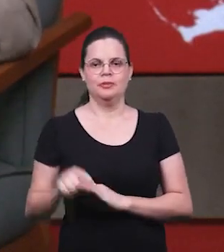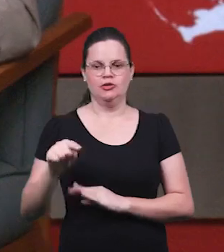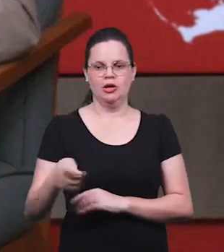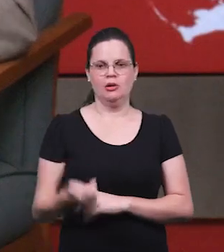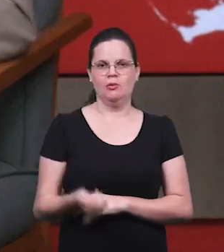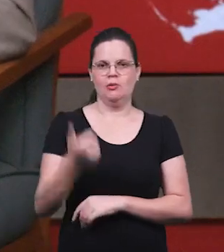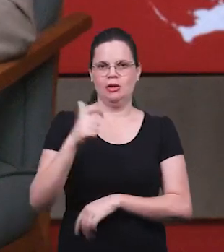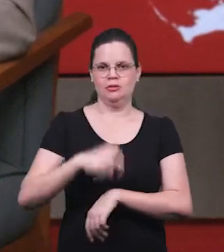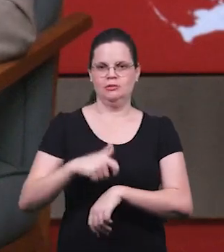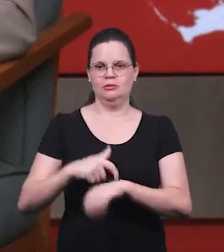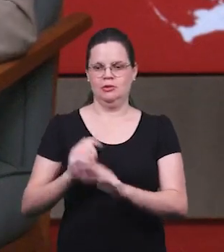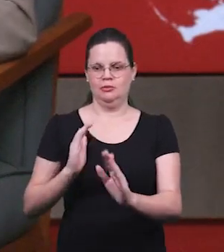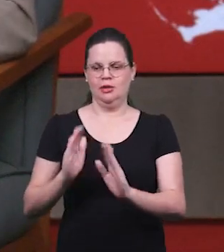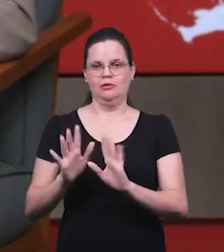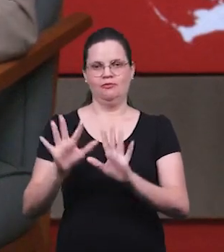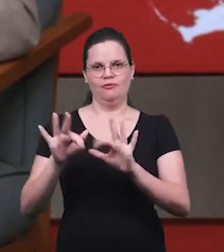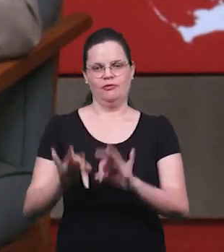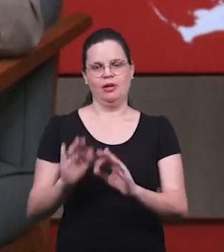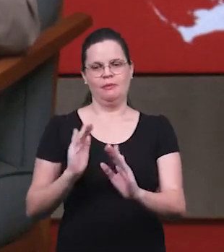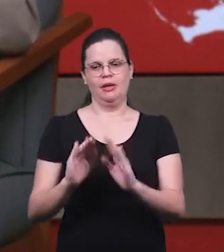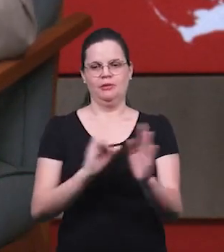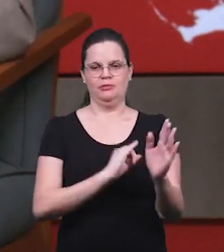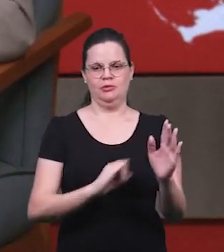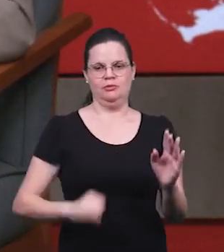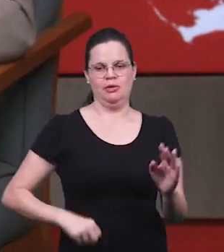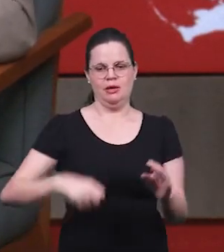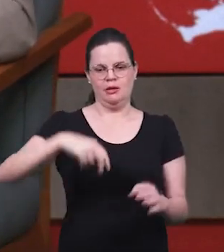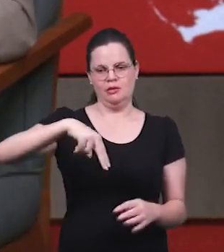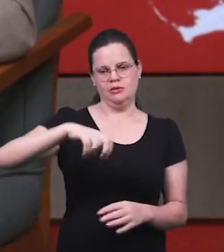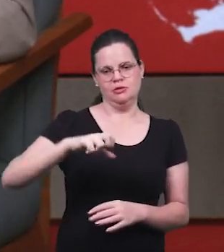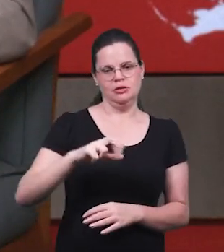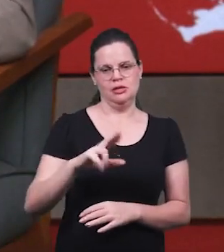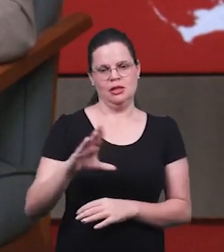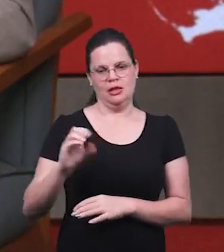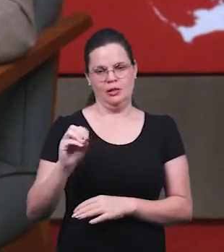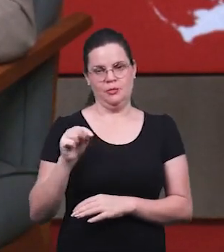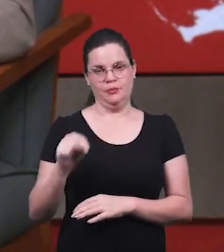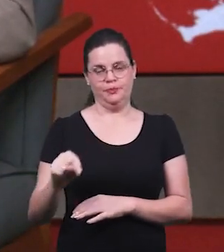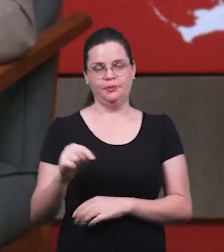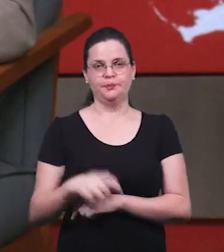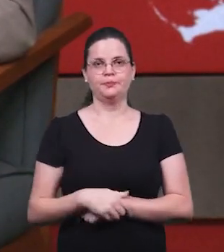desse período aí de Nero, que foi, na verdade,